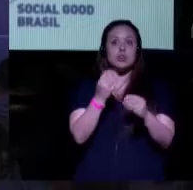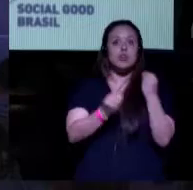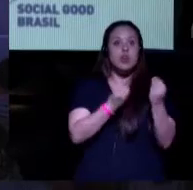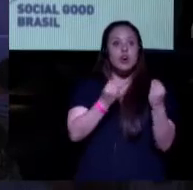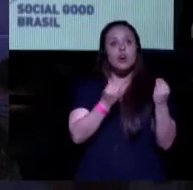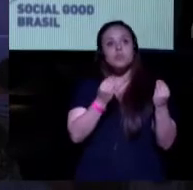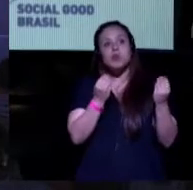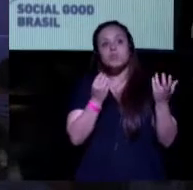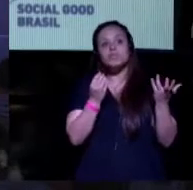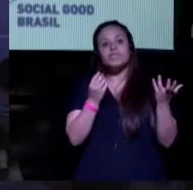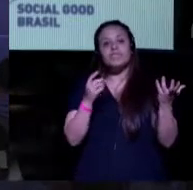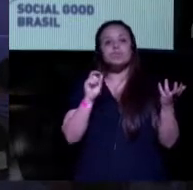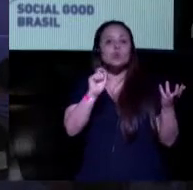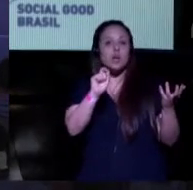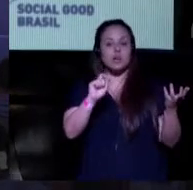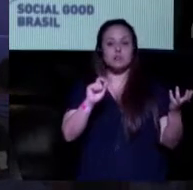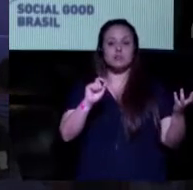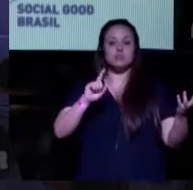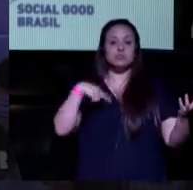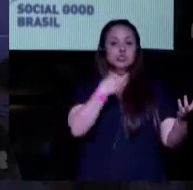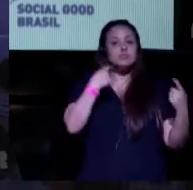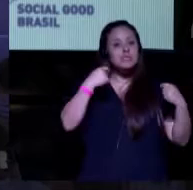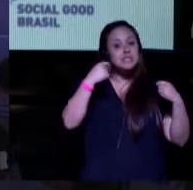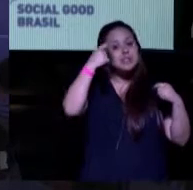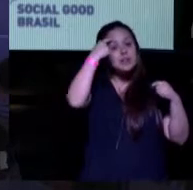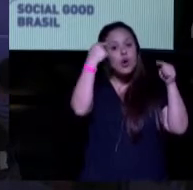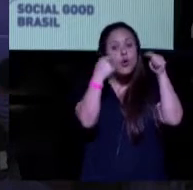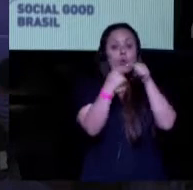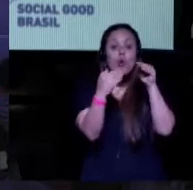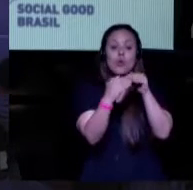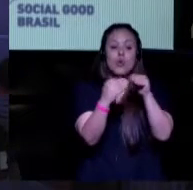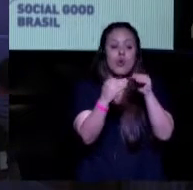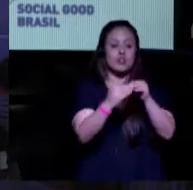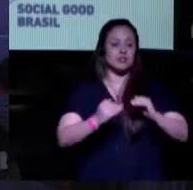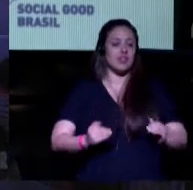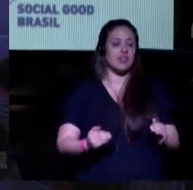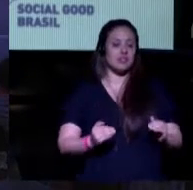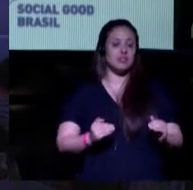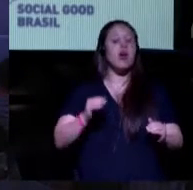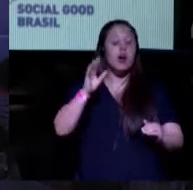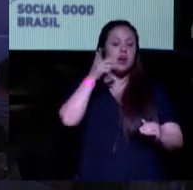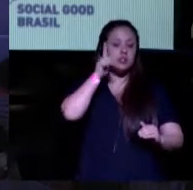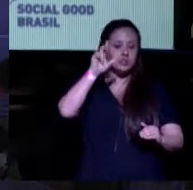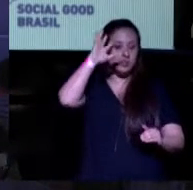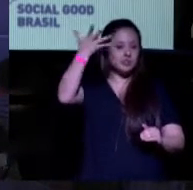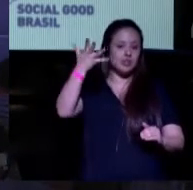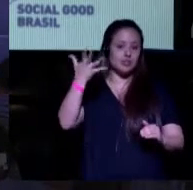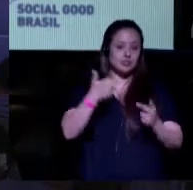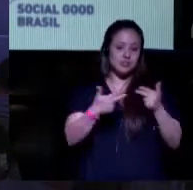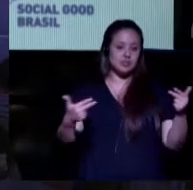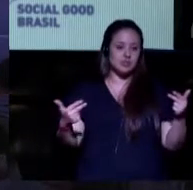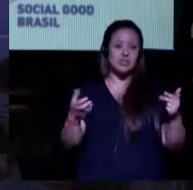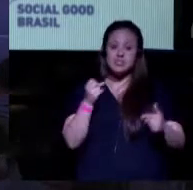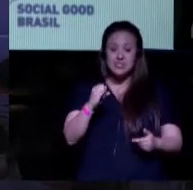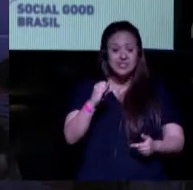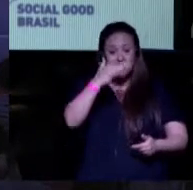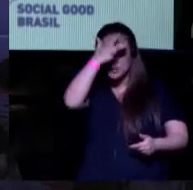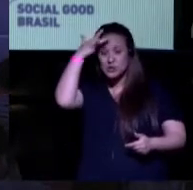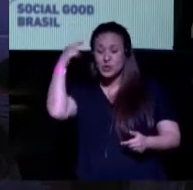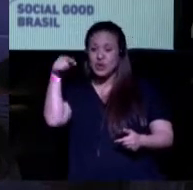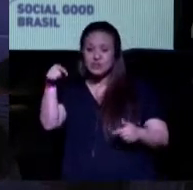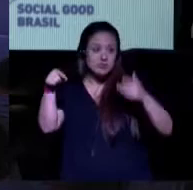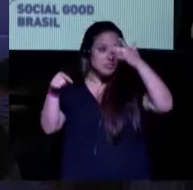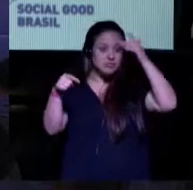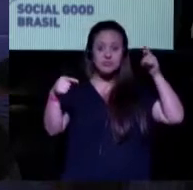todos temos que concordar sobre uma decisão se uma pessoa não concorda nós mantemos é a conversa para que nós